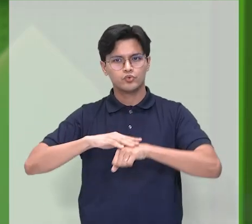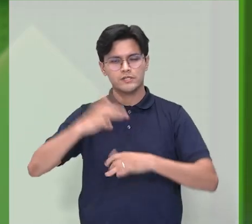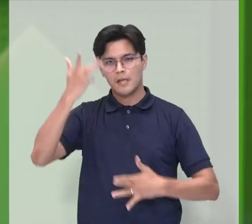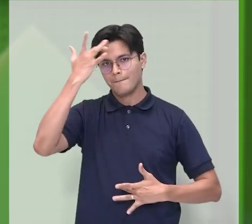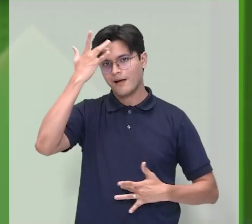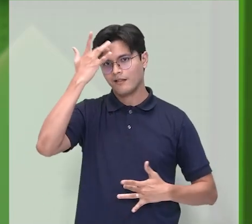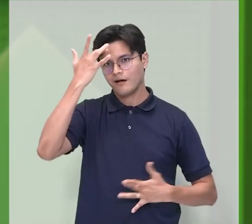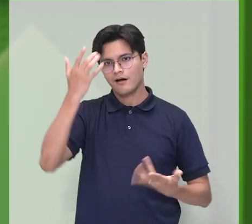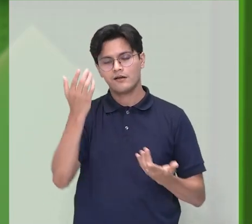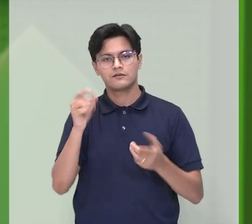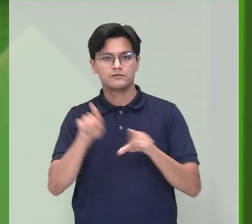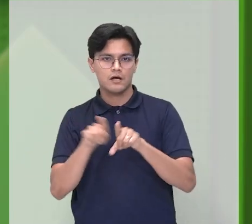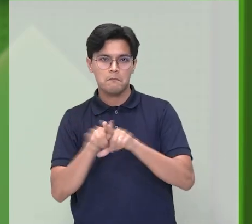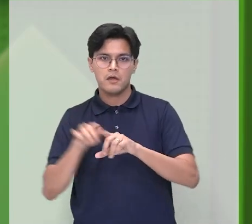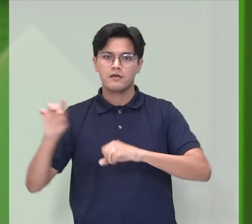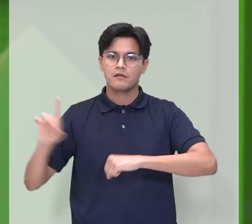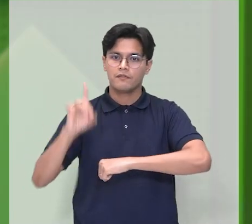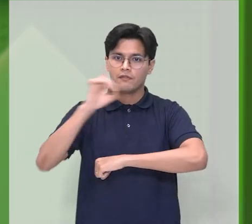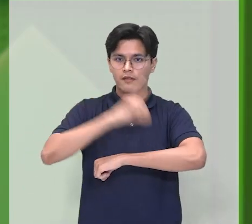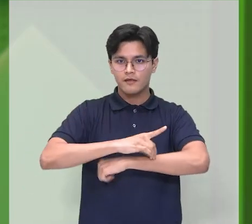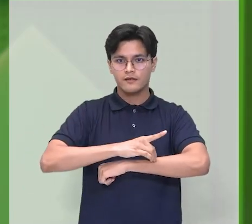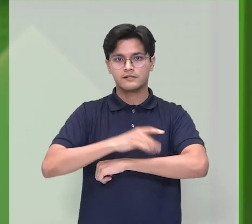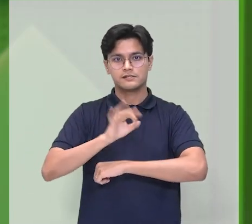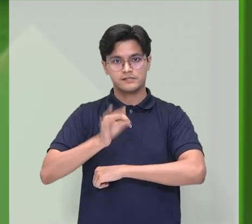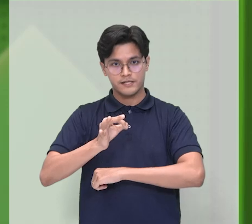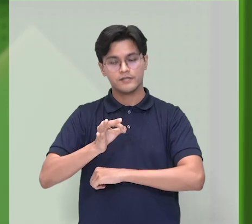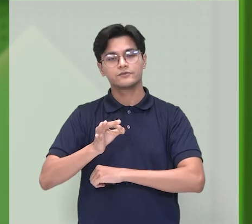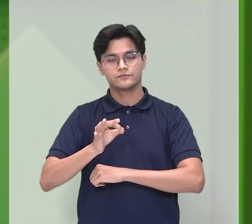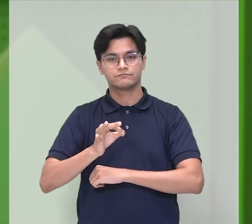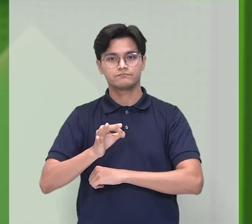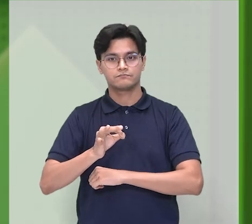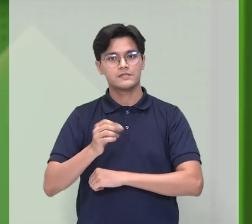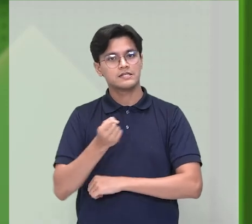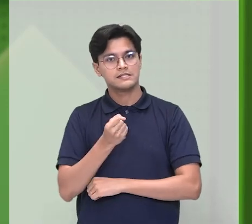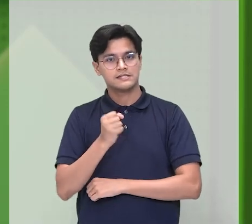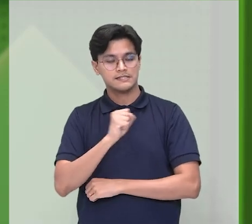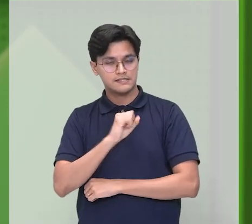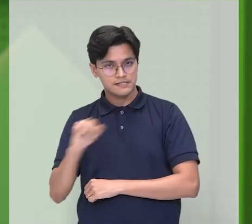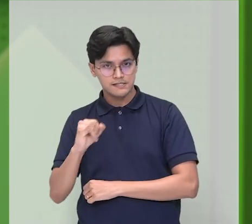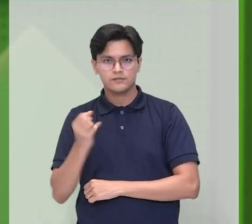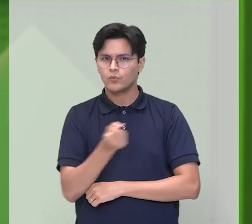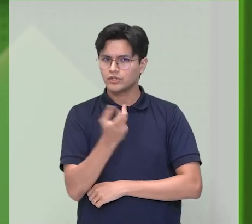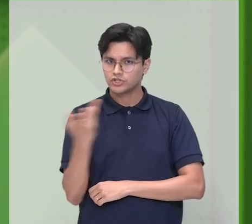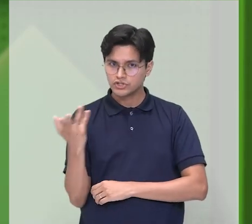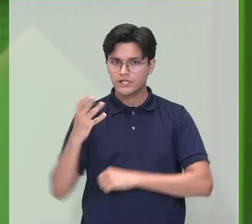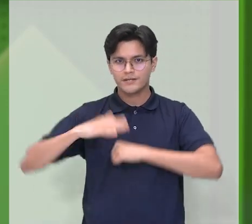surto, está tendo uma epidemia, certo?